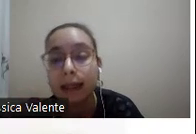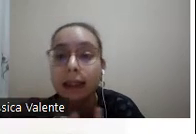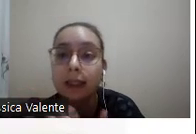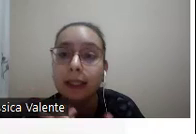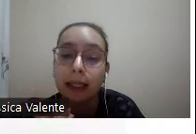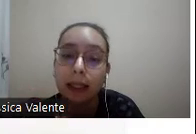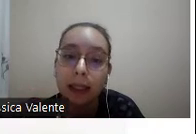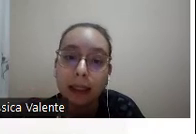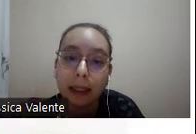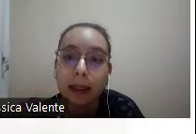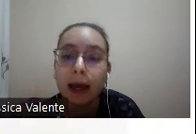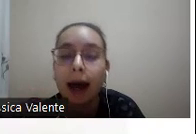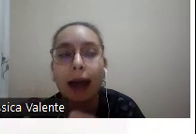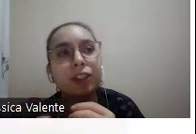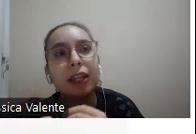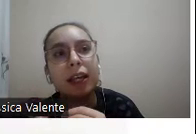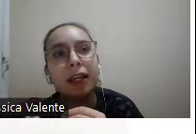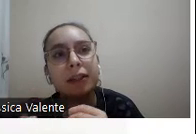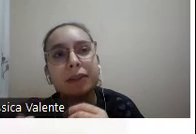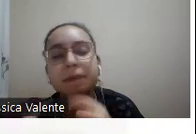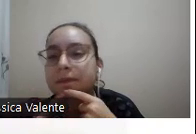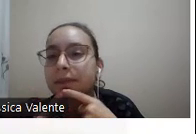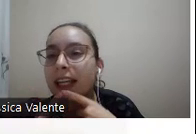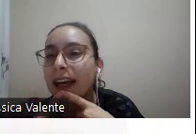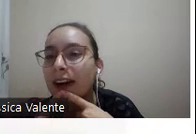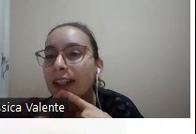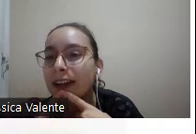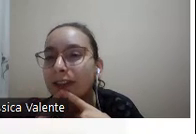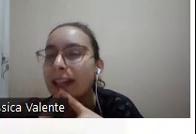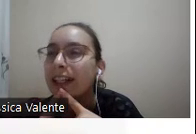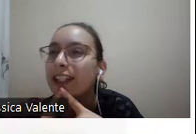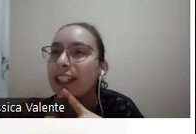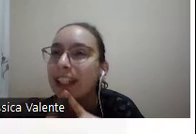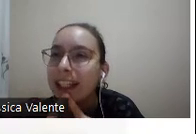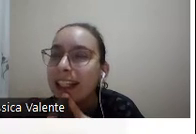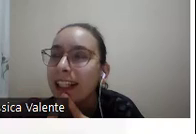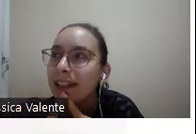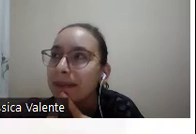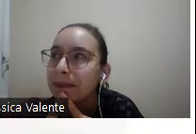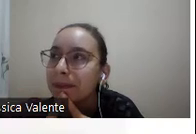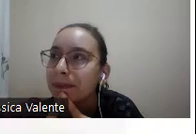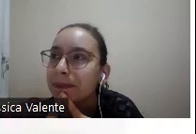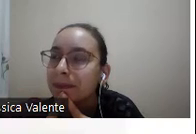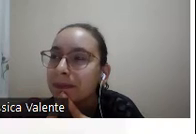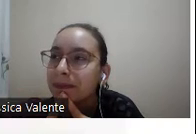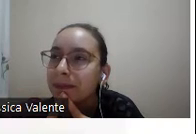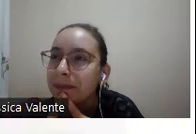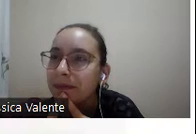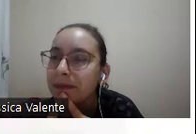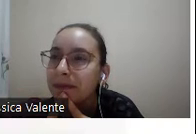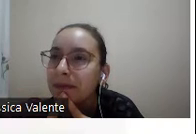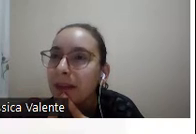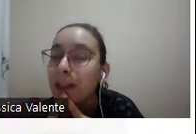macaxeira, tangerina, a gente tem... Ih, agora travei. Tangerina e